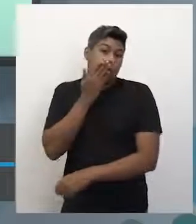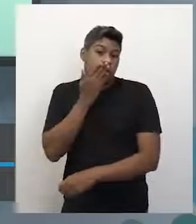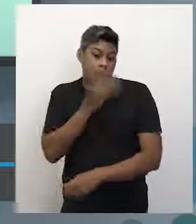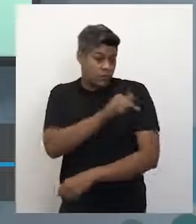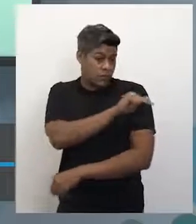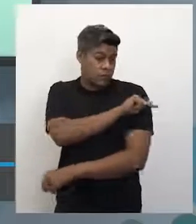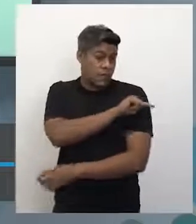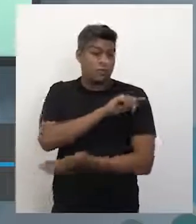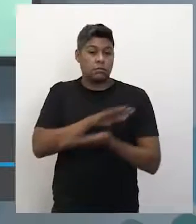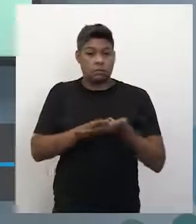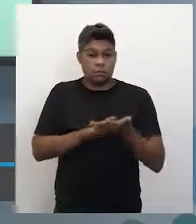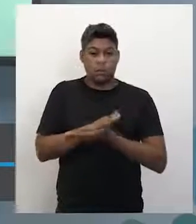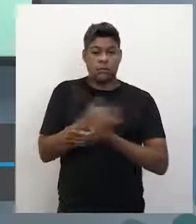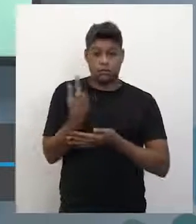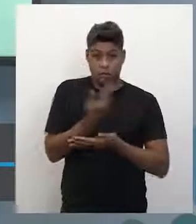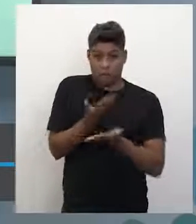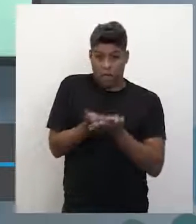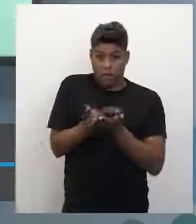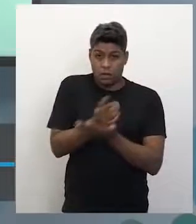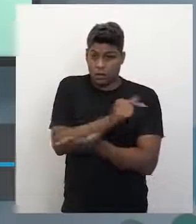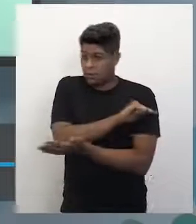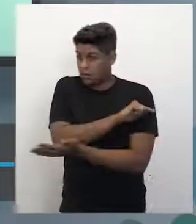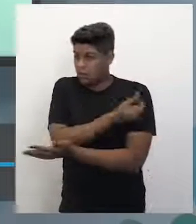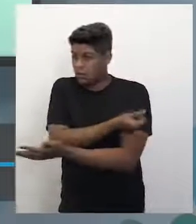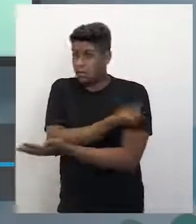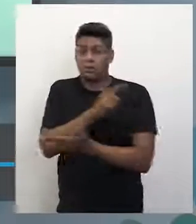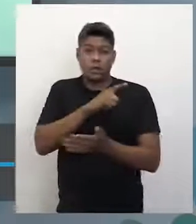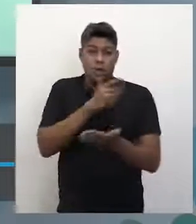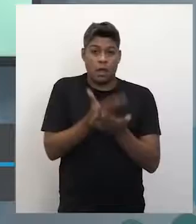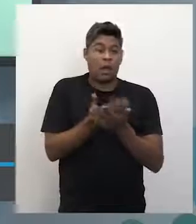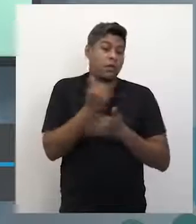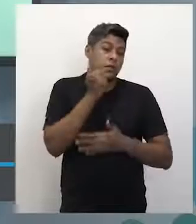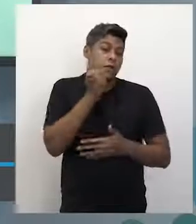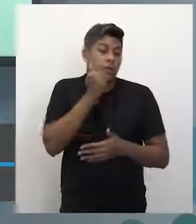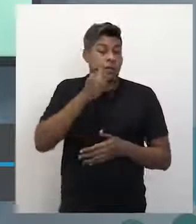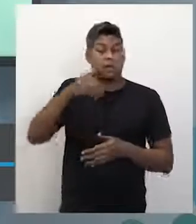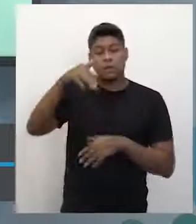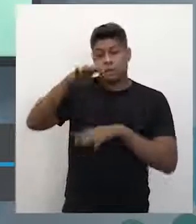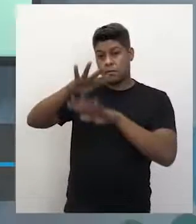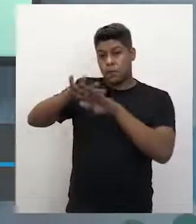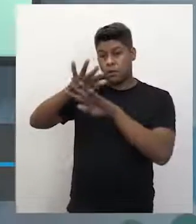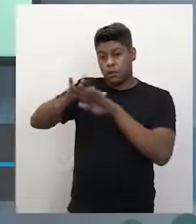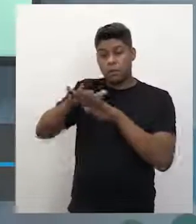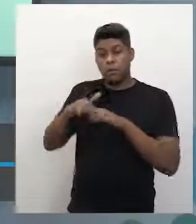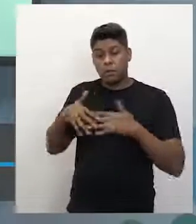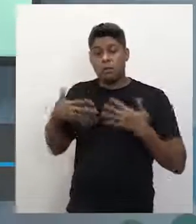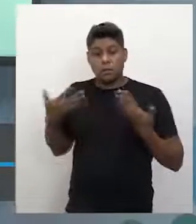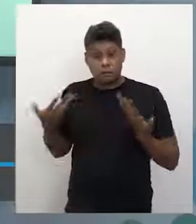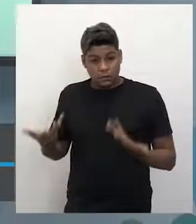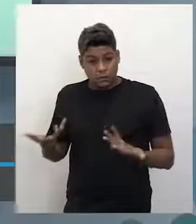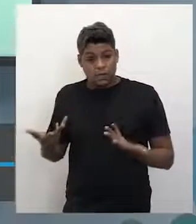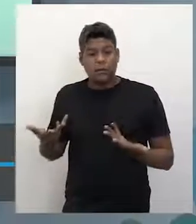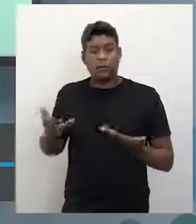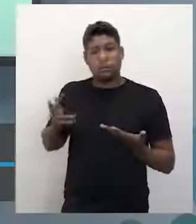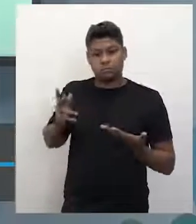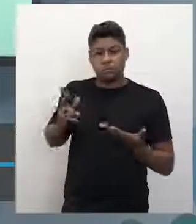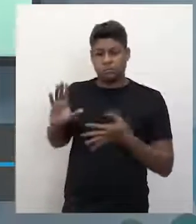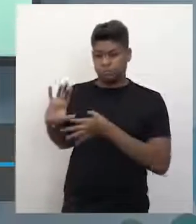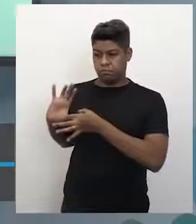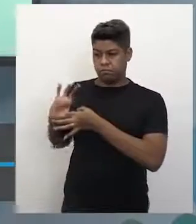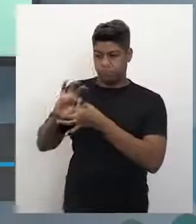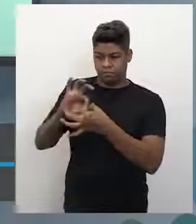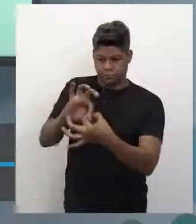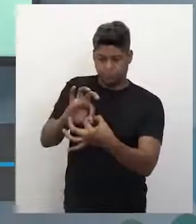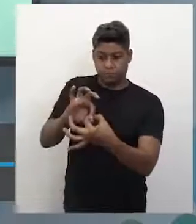no sétimo, porque enquanto a gente está dando aula para o sétimo, sexto ano está tendo aula de ciências ou matemática. E assim